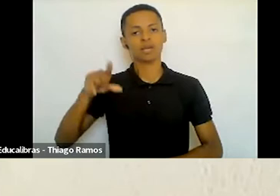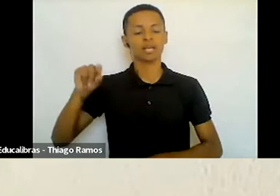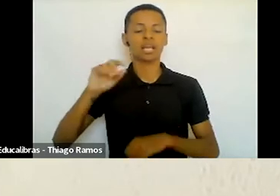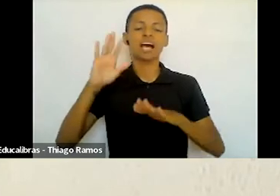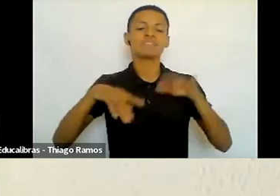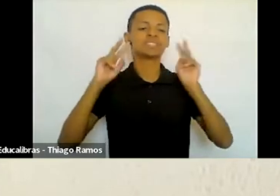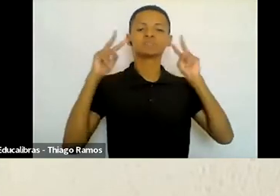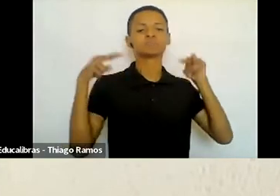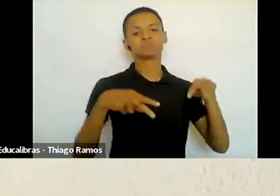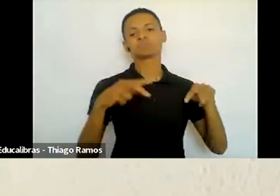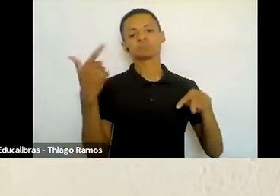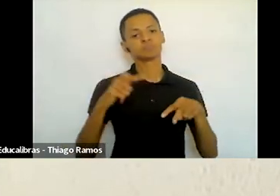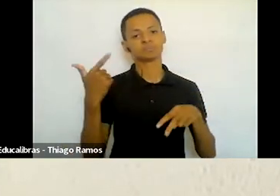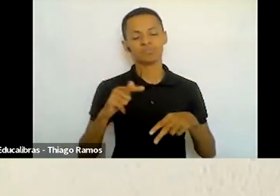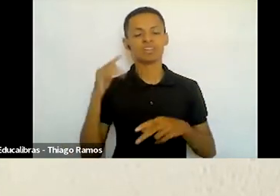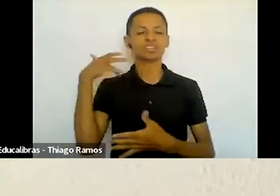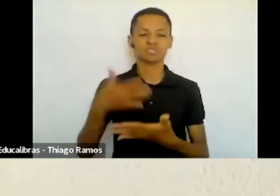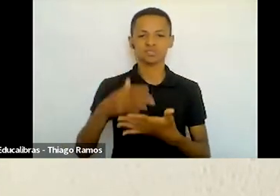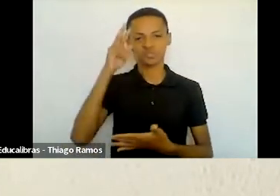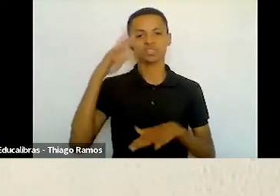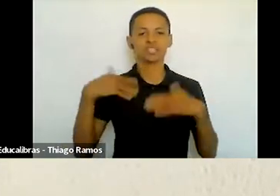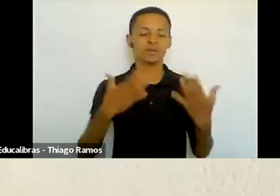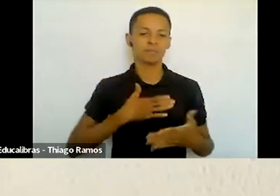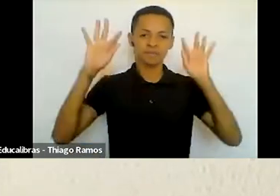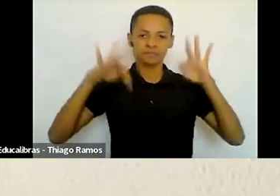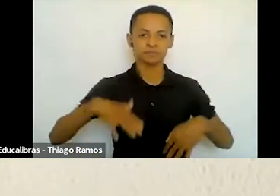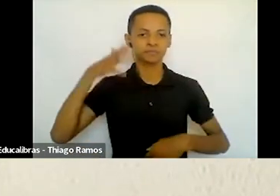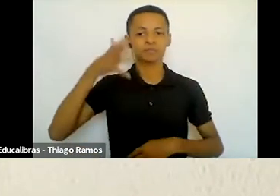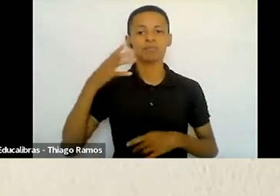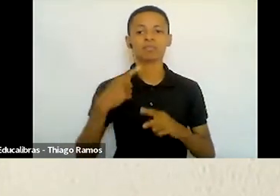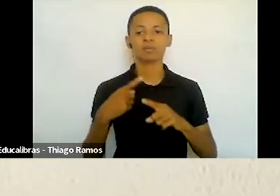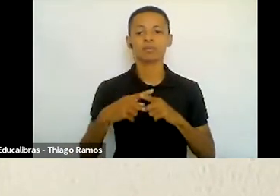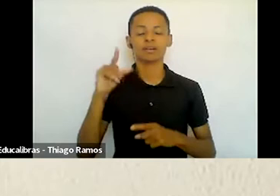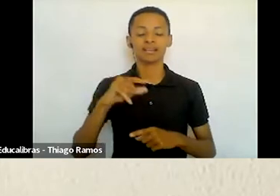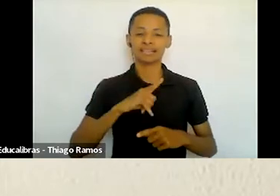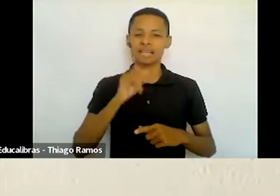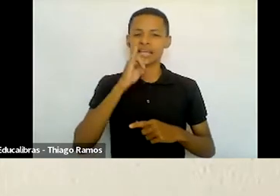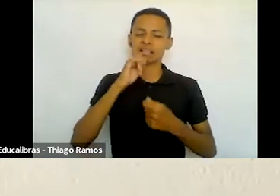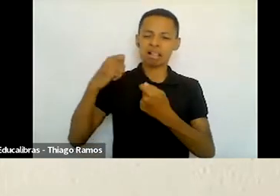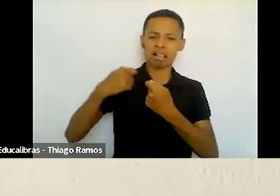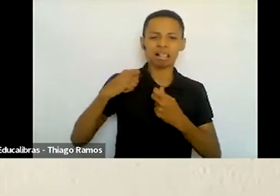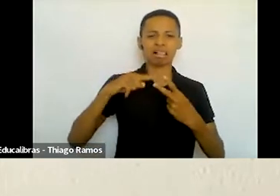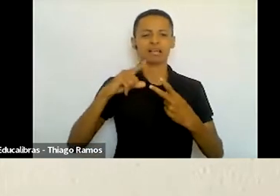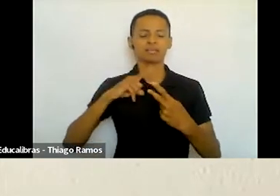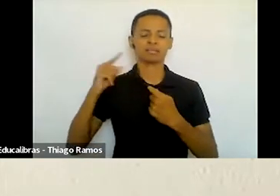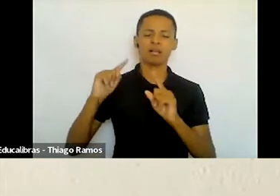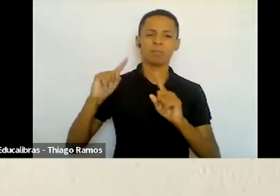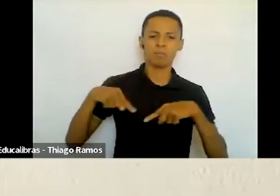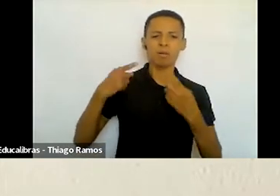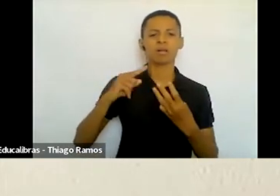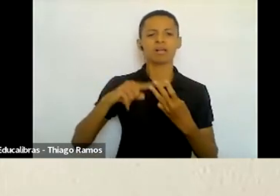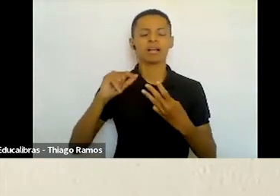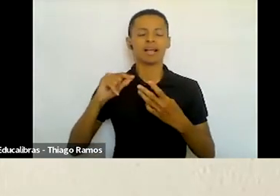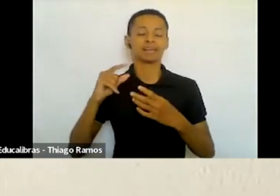historicamente. E para terminar minha fala, colocar que ameaças, intimidações, ataques, eles são